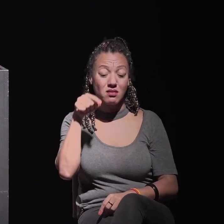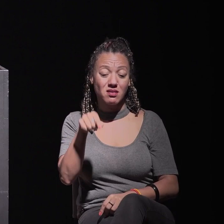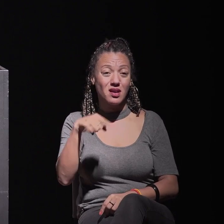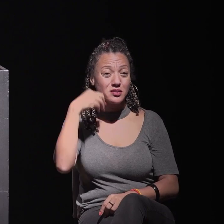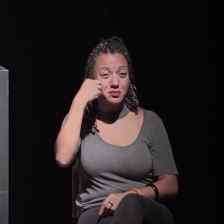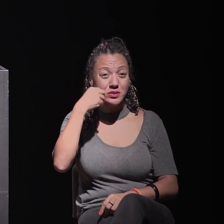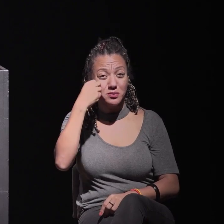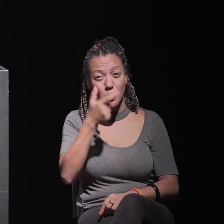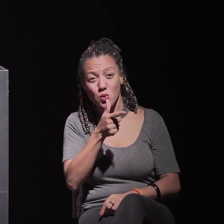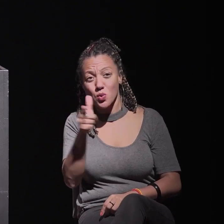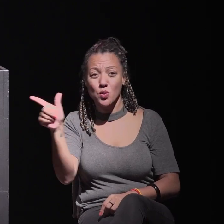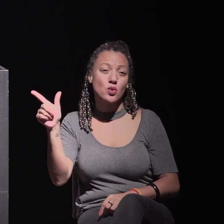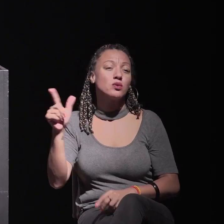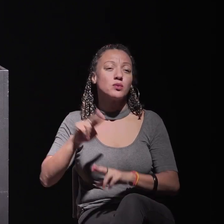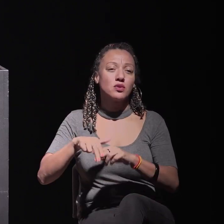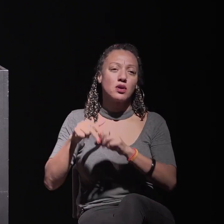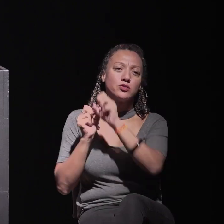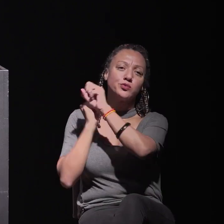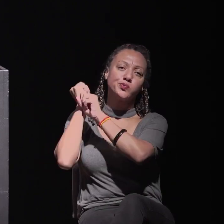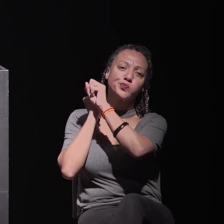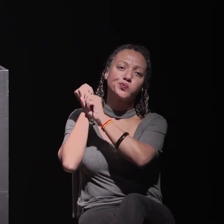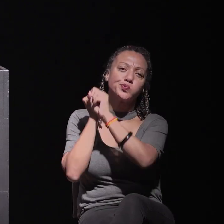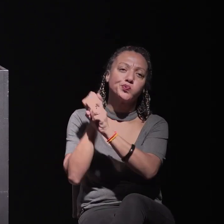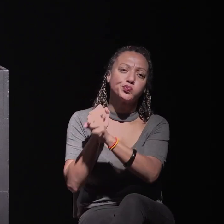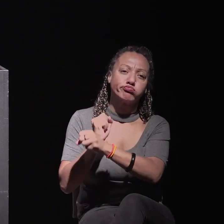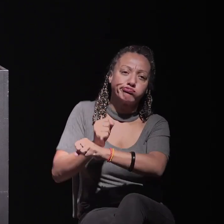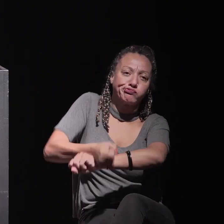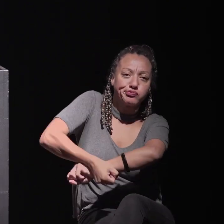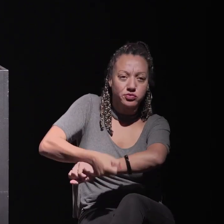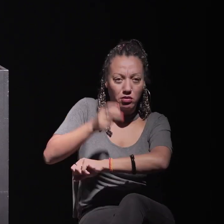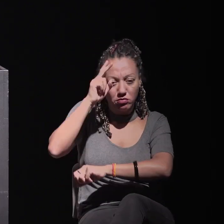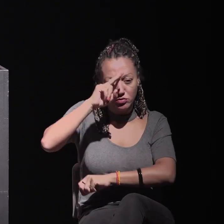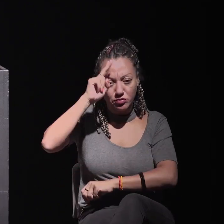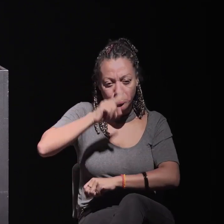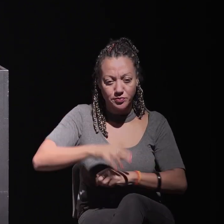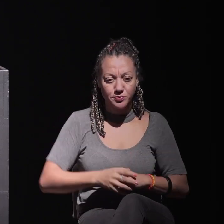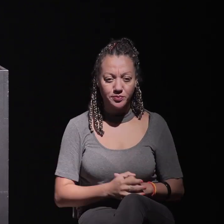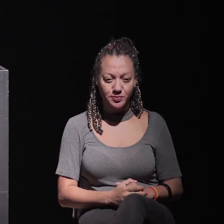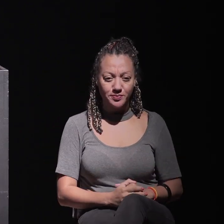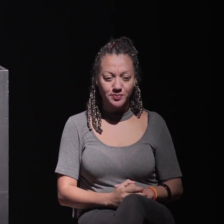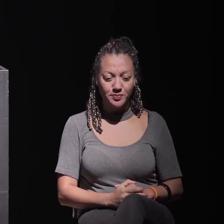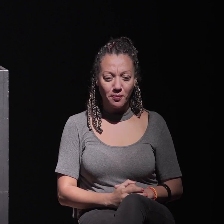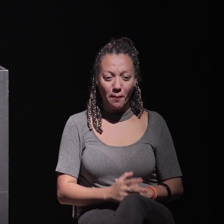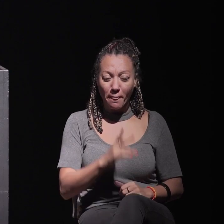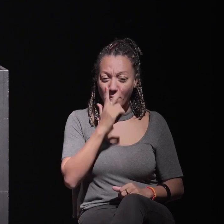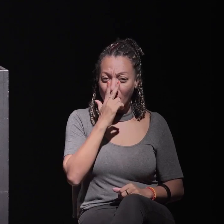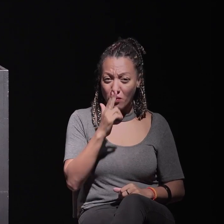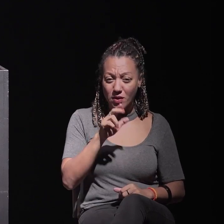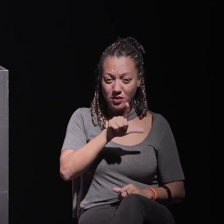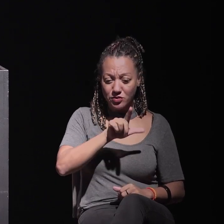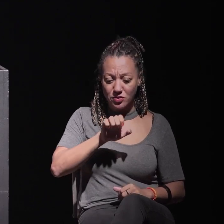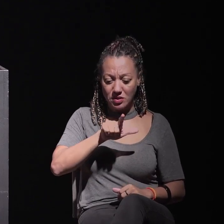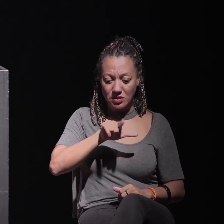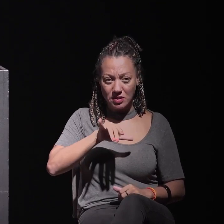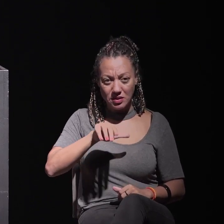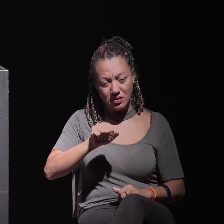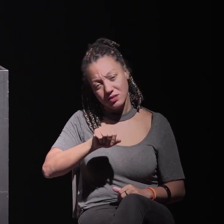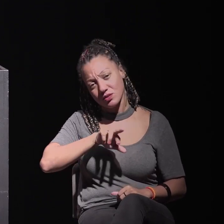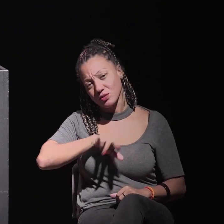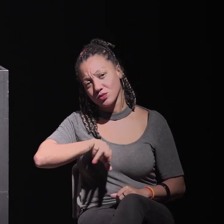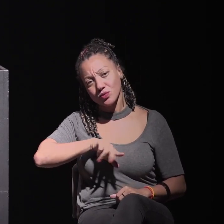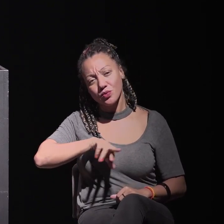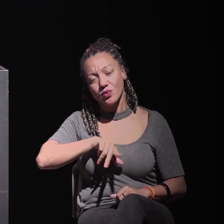colocados nessa população. Eu acho que a questão para a Lélia, me parece, pelo menos, que não se trata de uma luta das